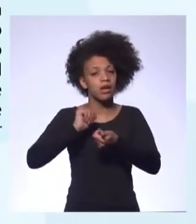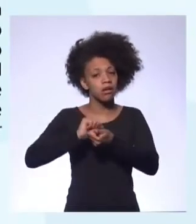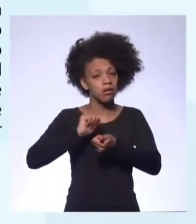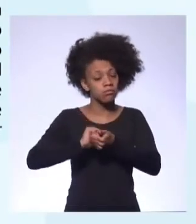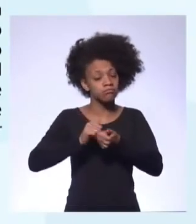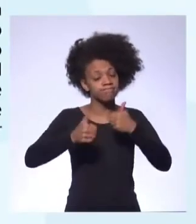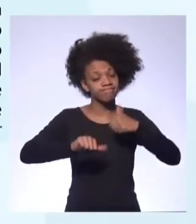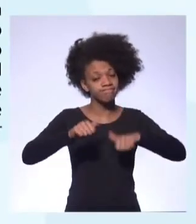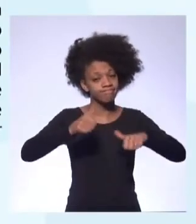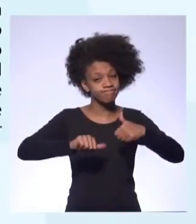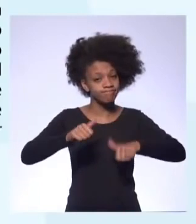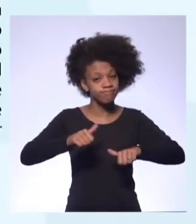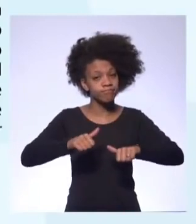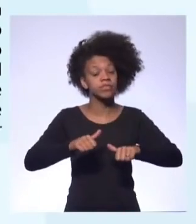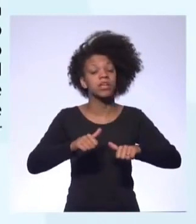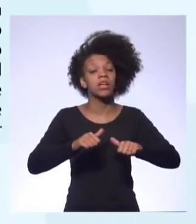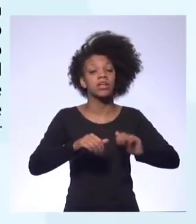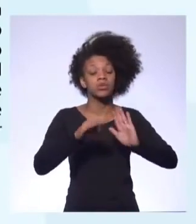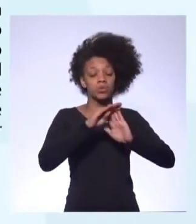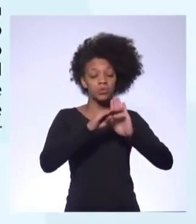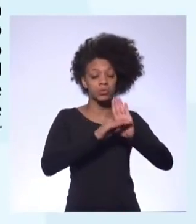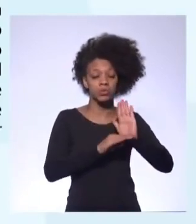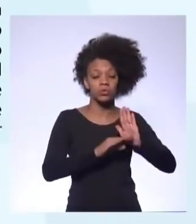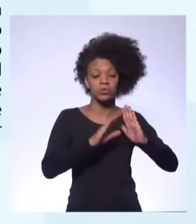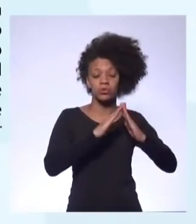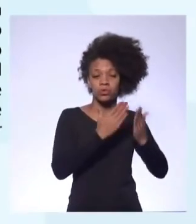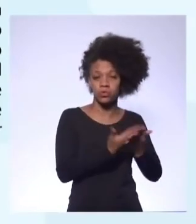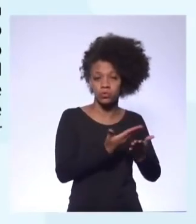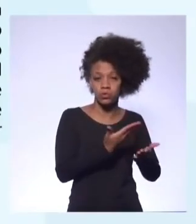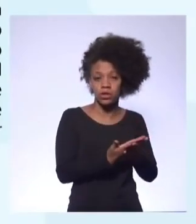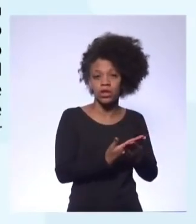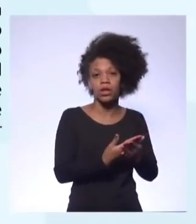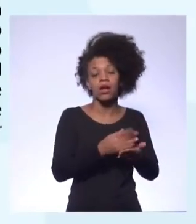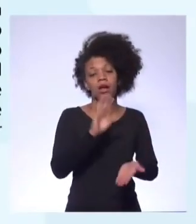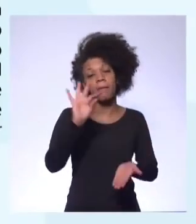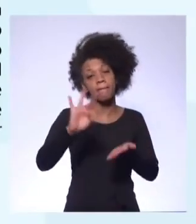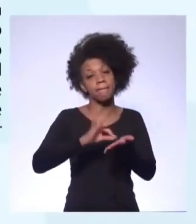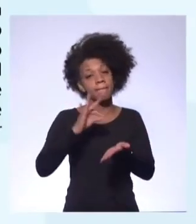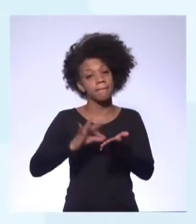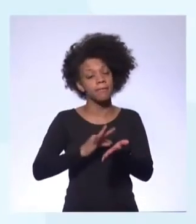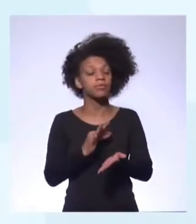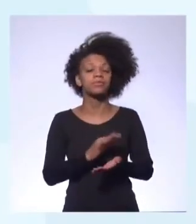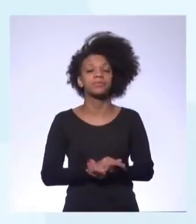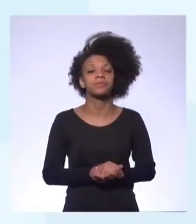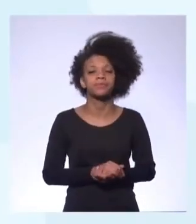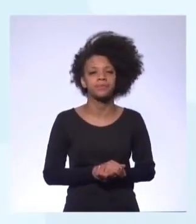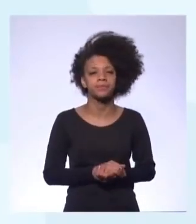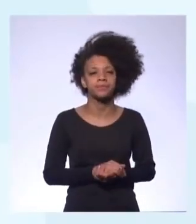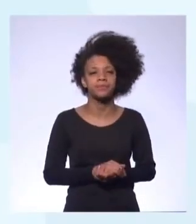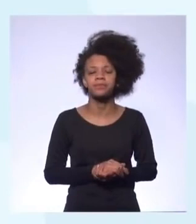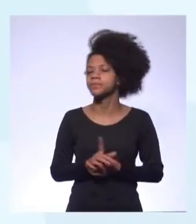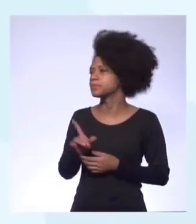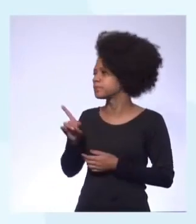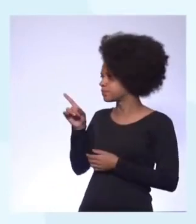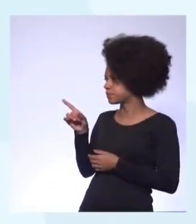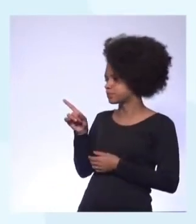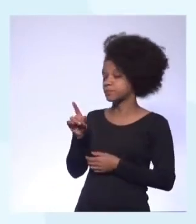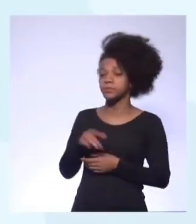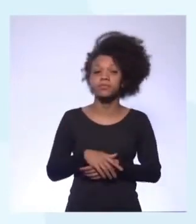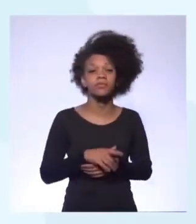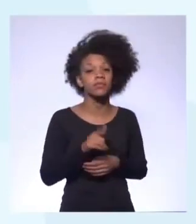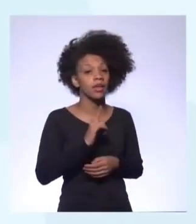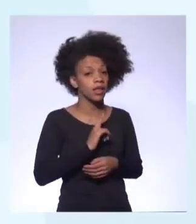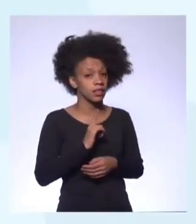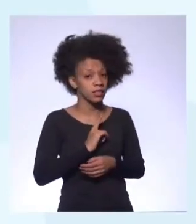e ao registro da vida escolar dos alunos matriculados em cada escola. Agora, volta no exercício. Ó, existe a